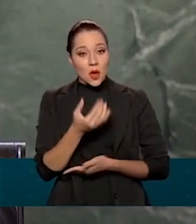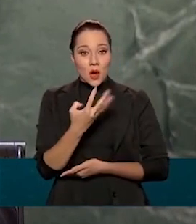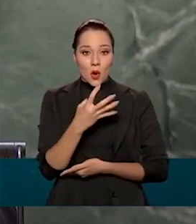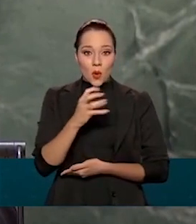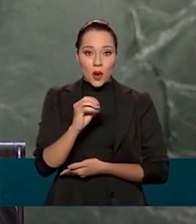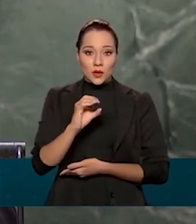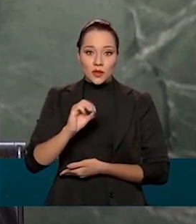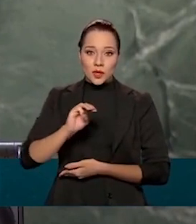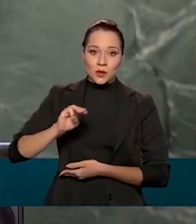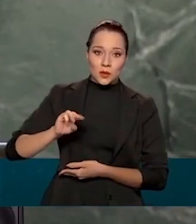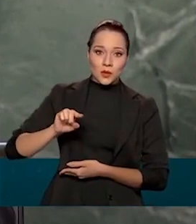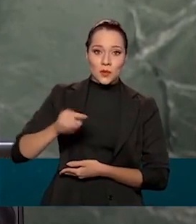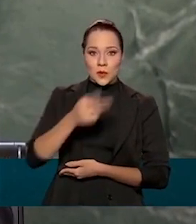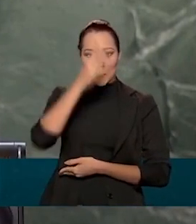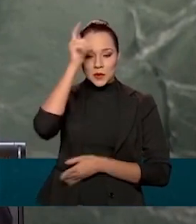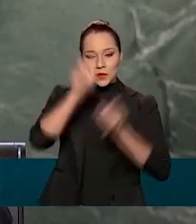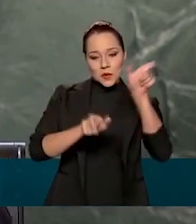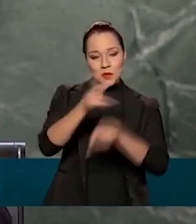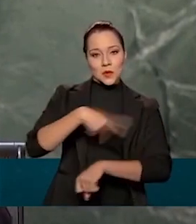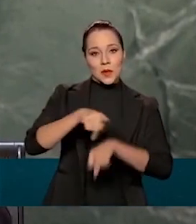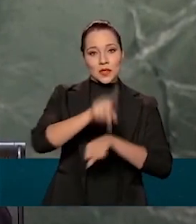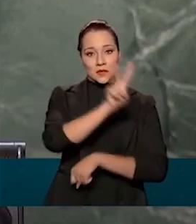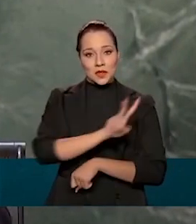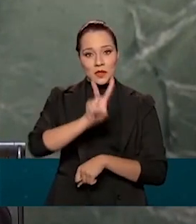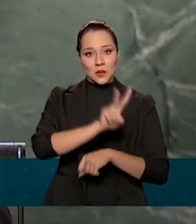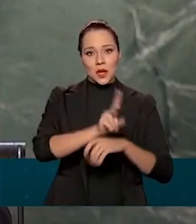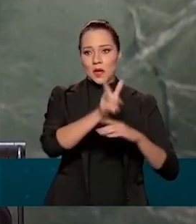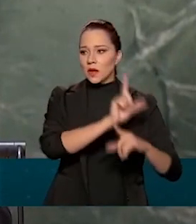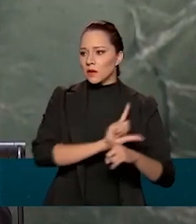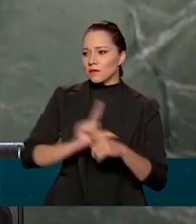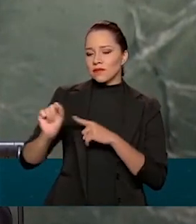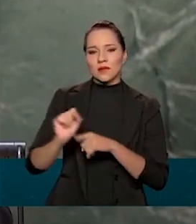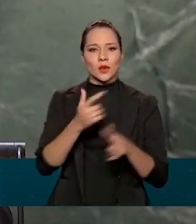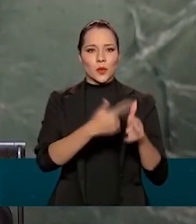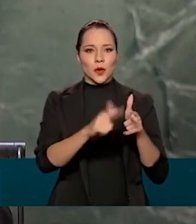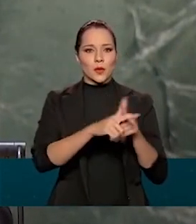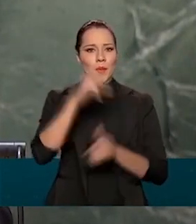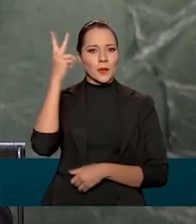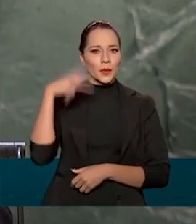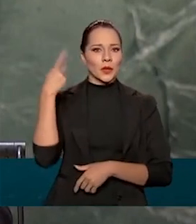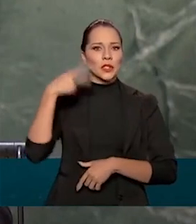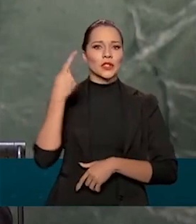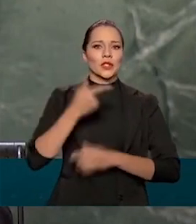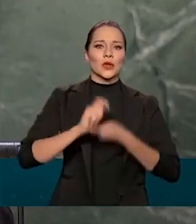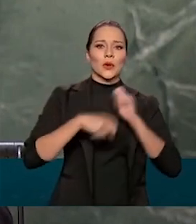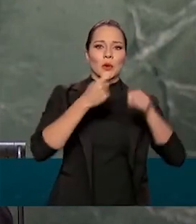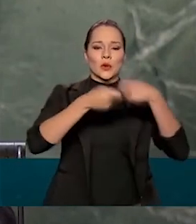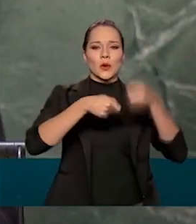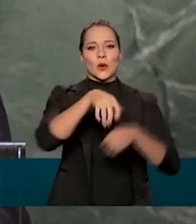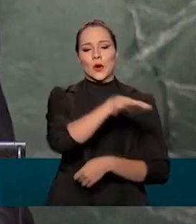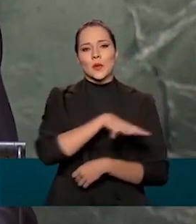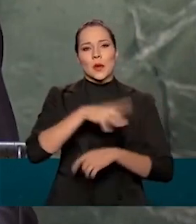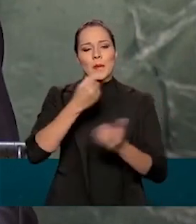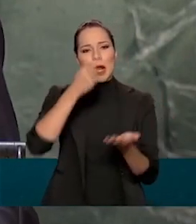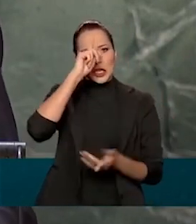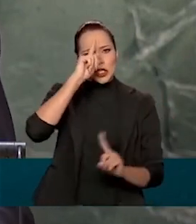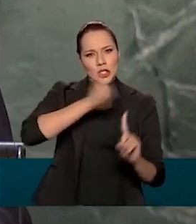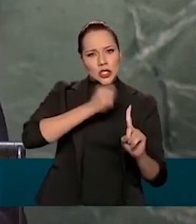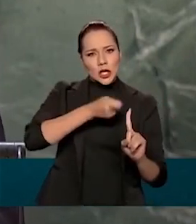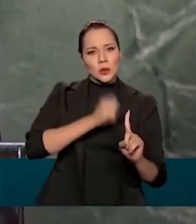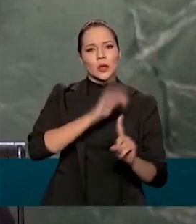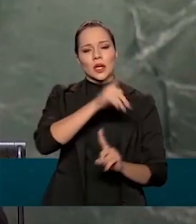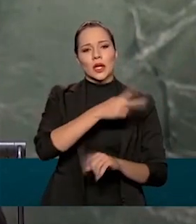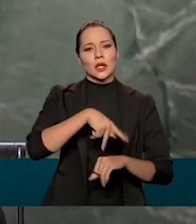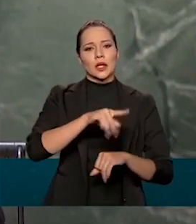mil venezuelanos deslocados devido à crise político-econômica gerada pela ditadura